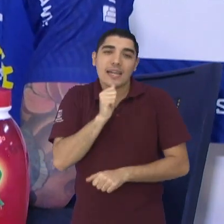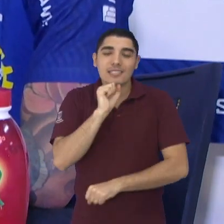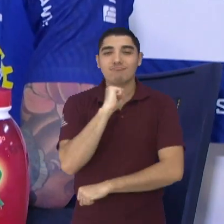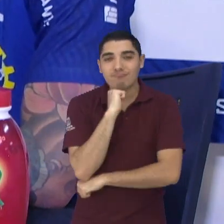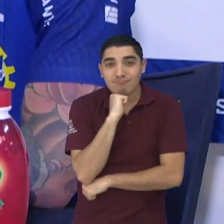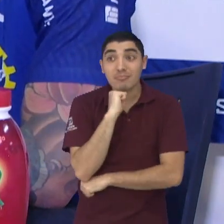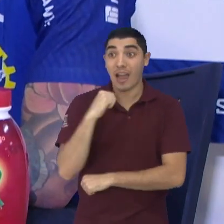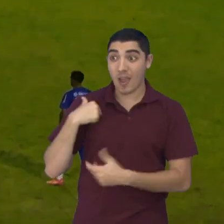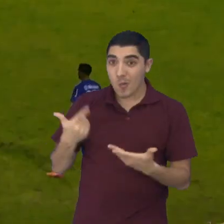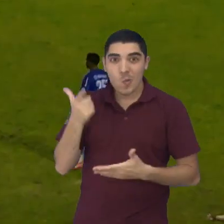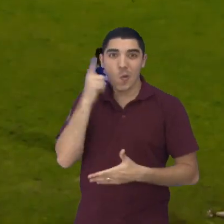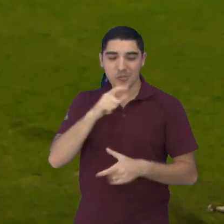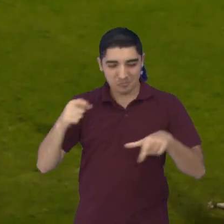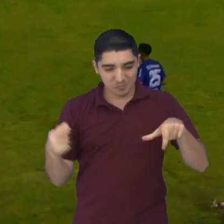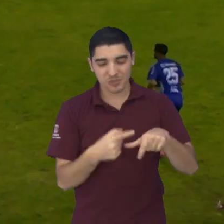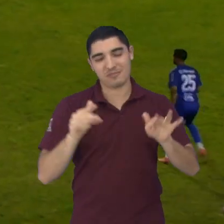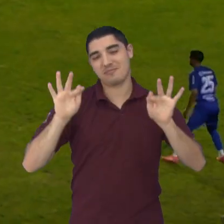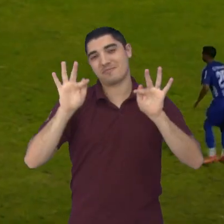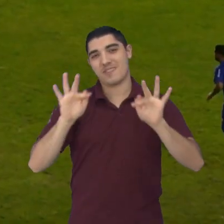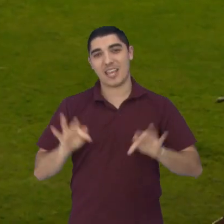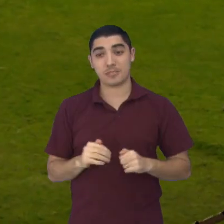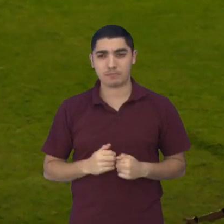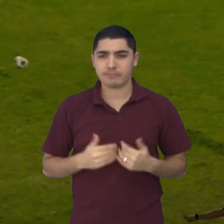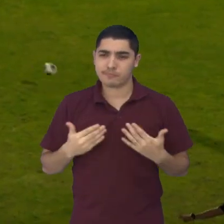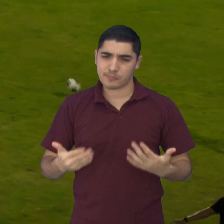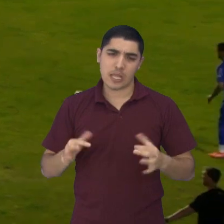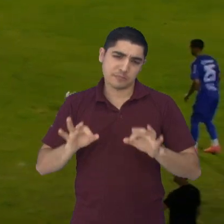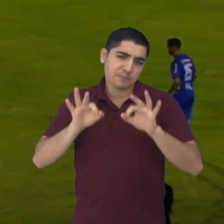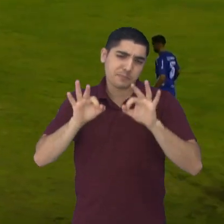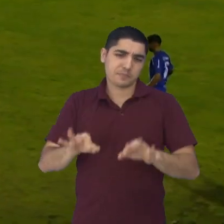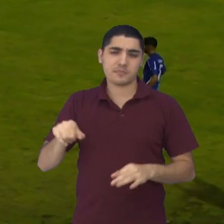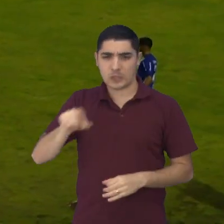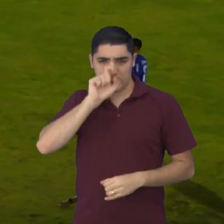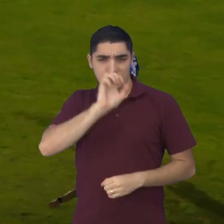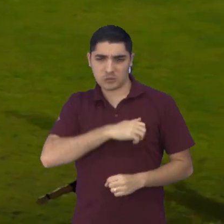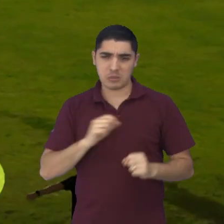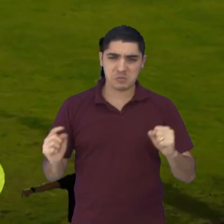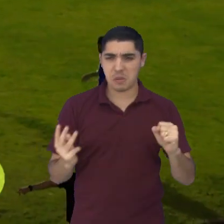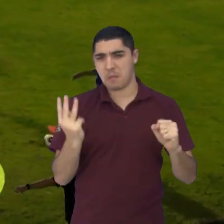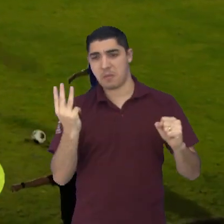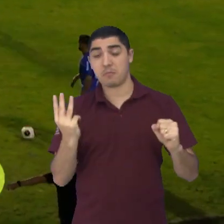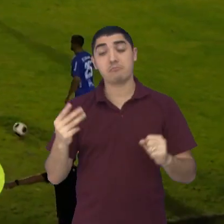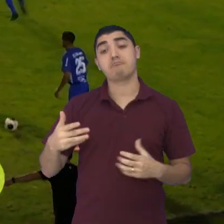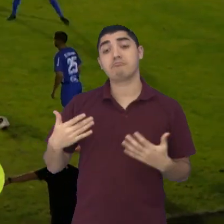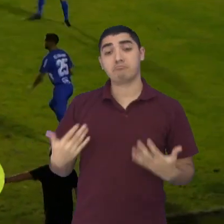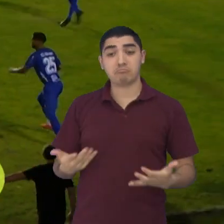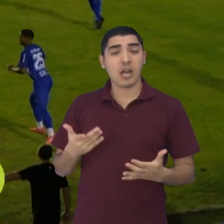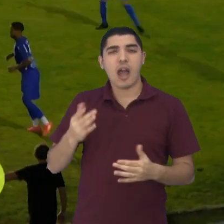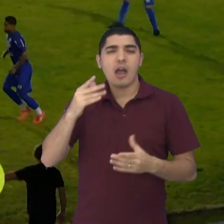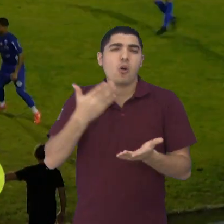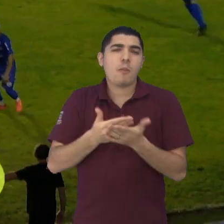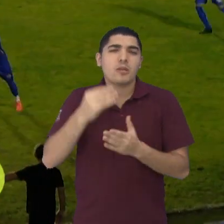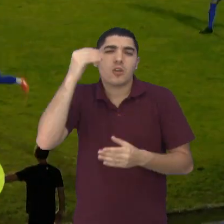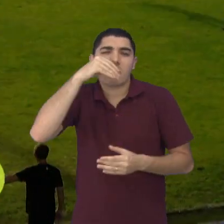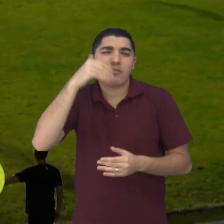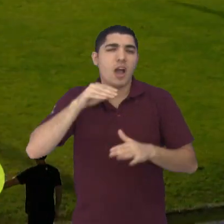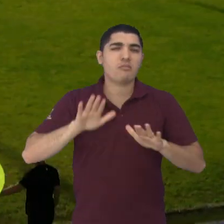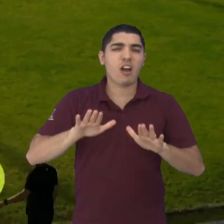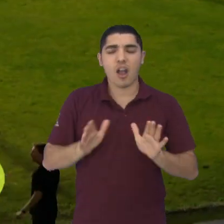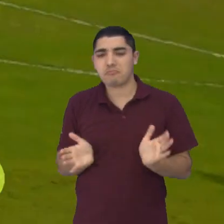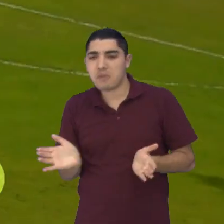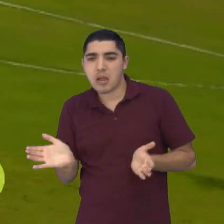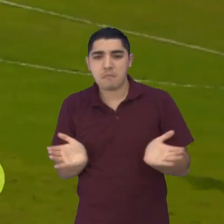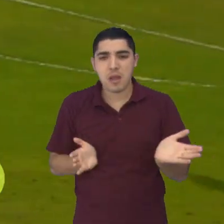gol, então eu fico feliz. Com o resultado praticamente consolidado, o ritmo das duas equipes caiu a partir dos 30